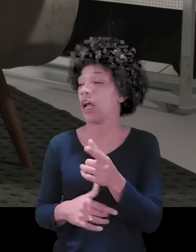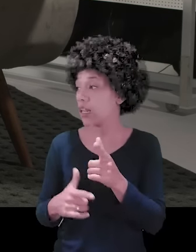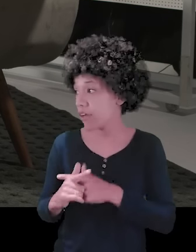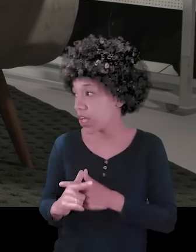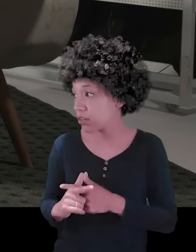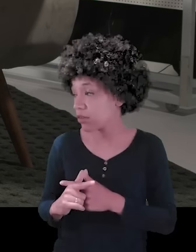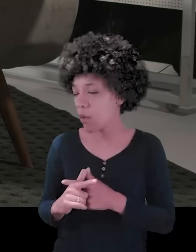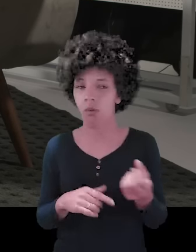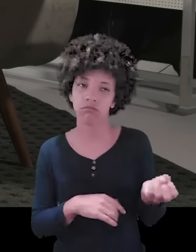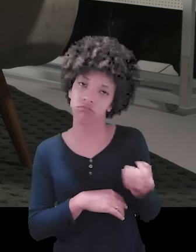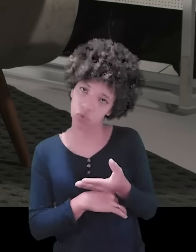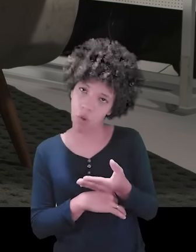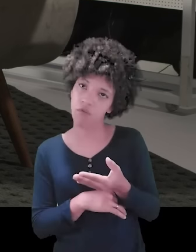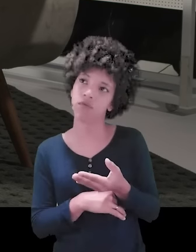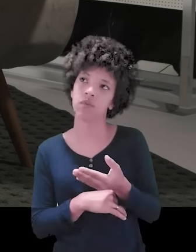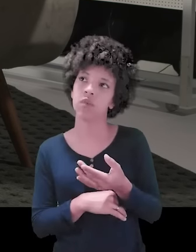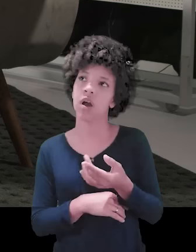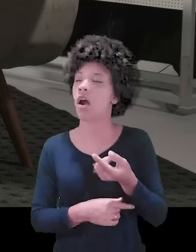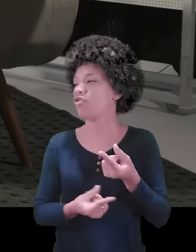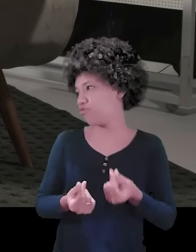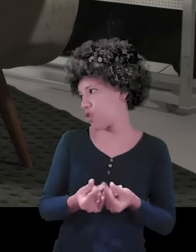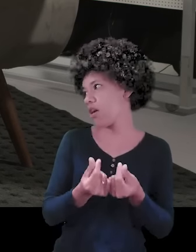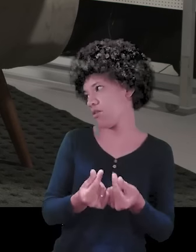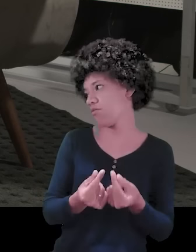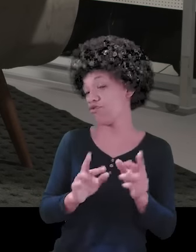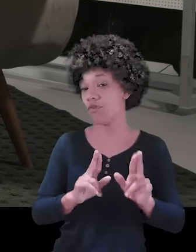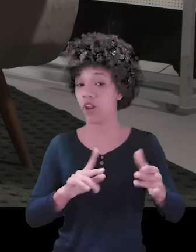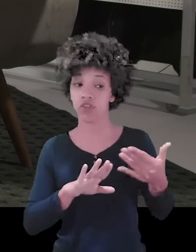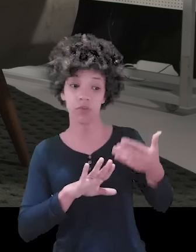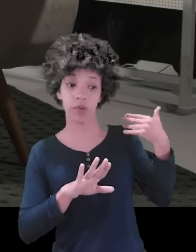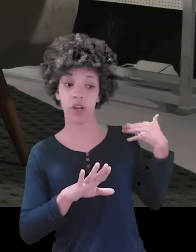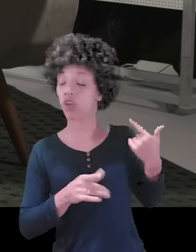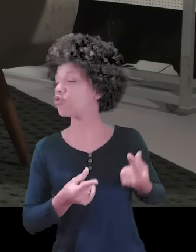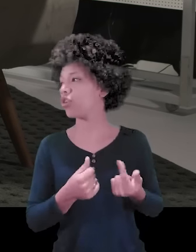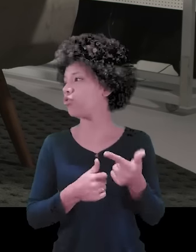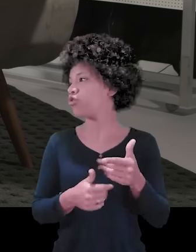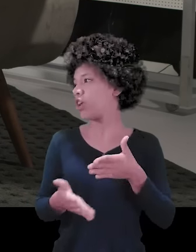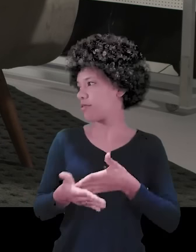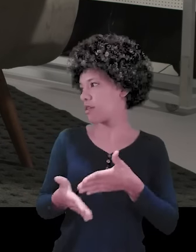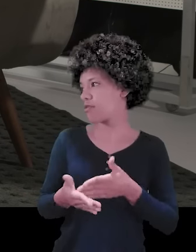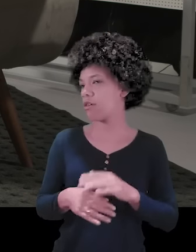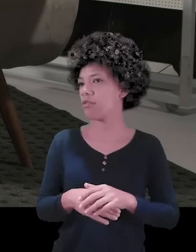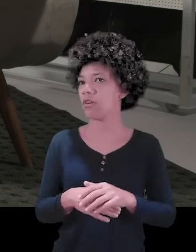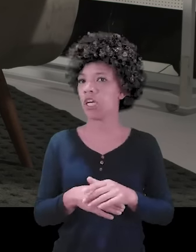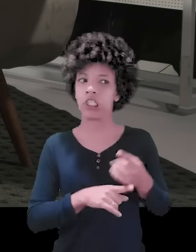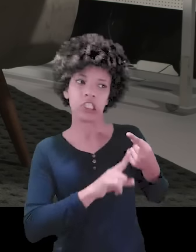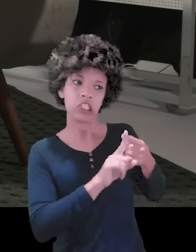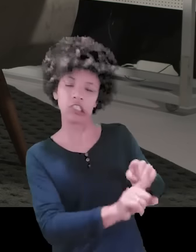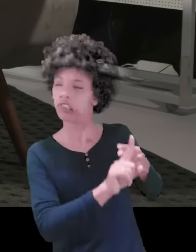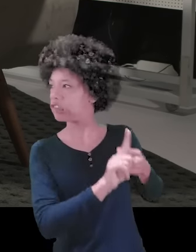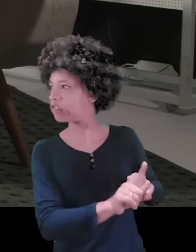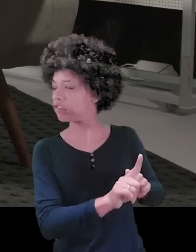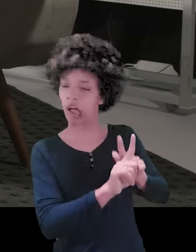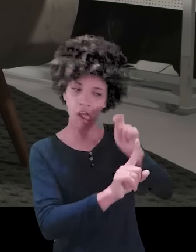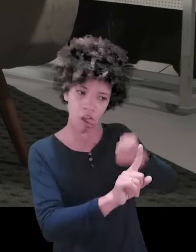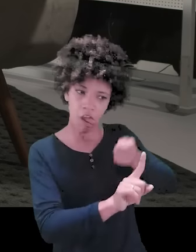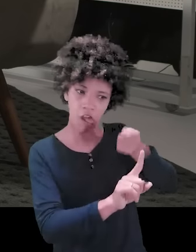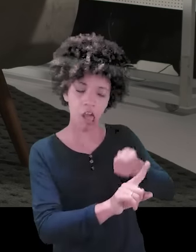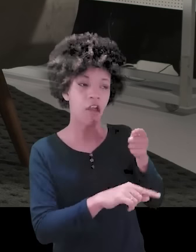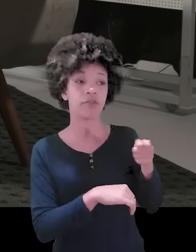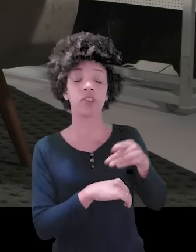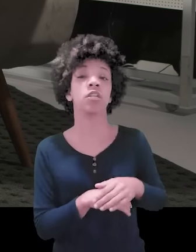vendo acho que o novo parada tem a ver com dinheiro em frente daquela época que o dinheiro não era a extorsão né uma extorsão você tá o